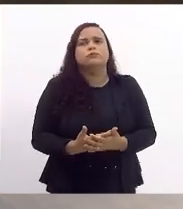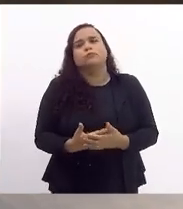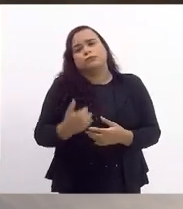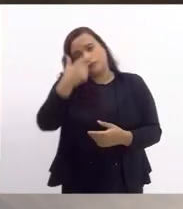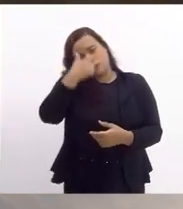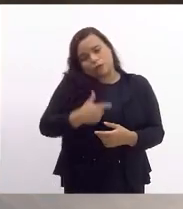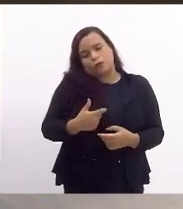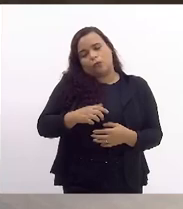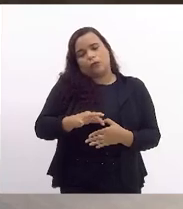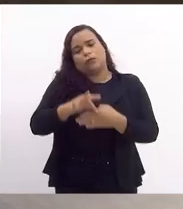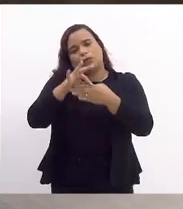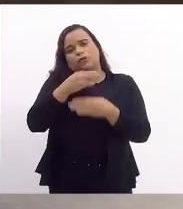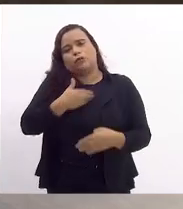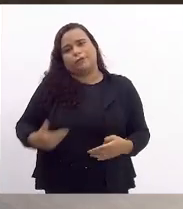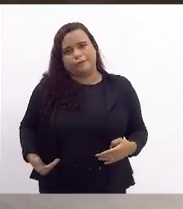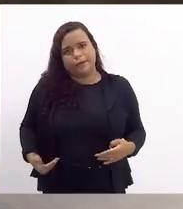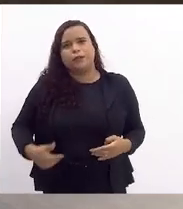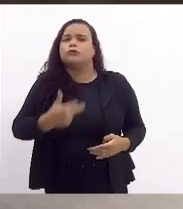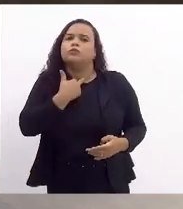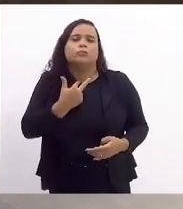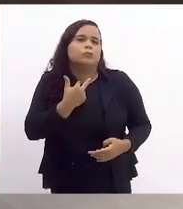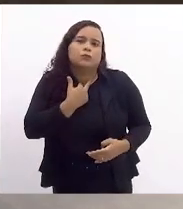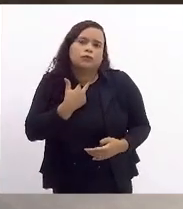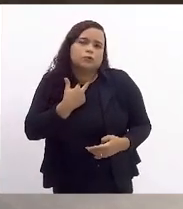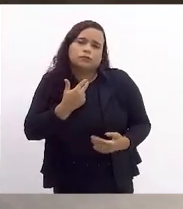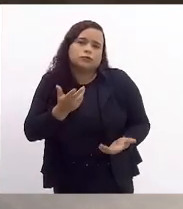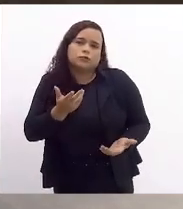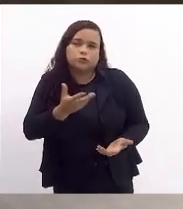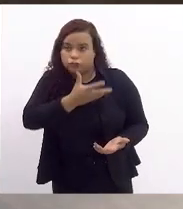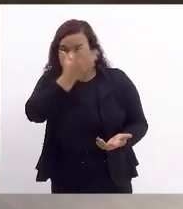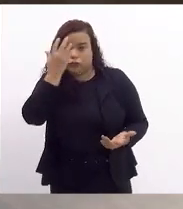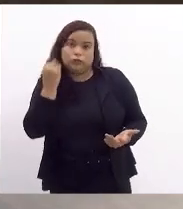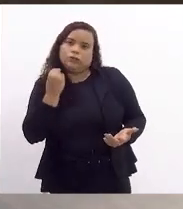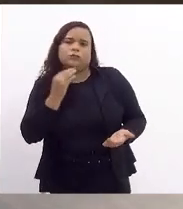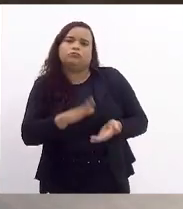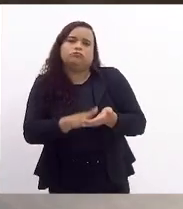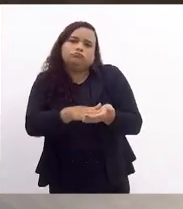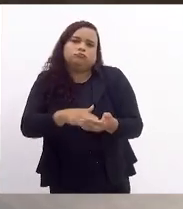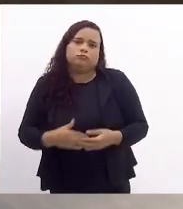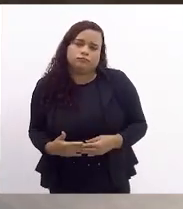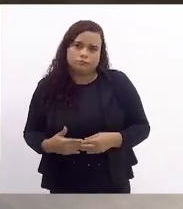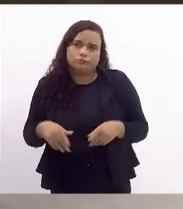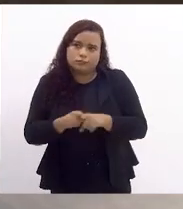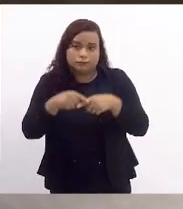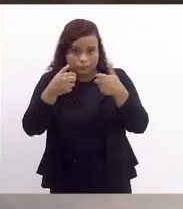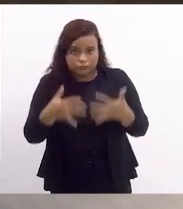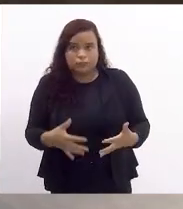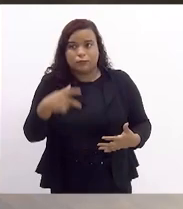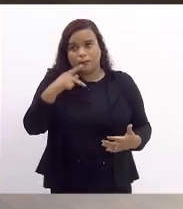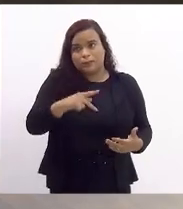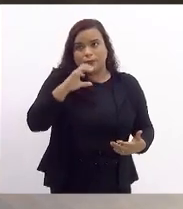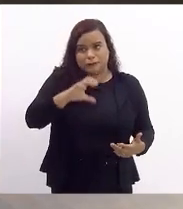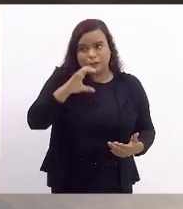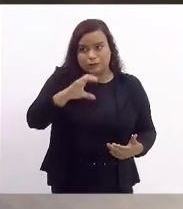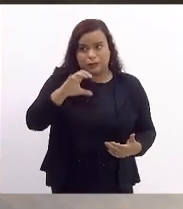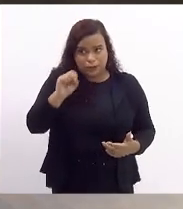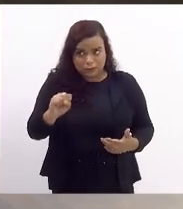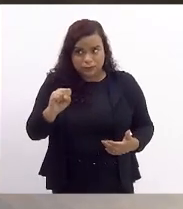governo não posso deixar de engrossar que o pccs